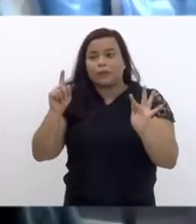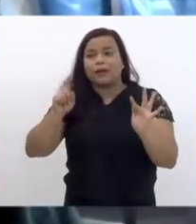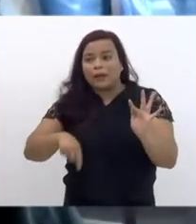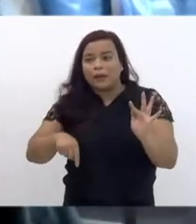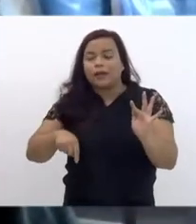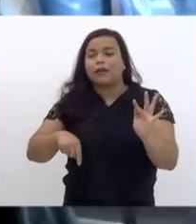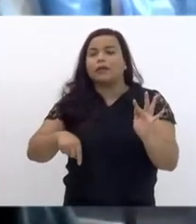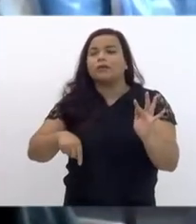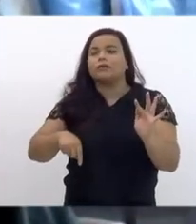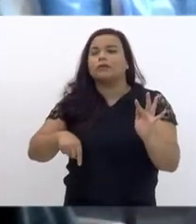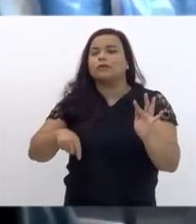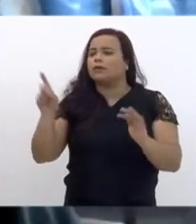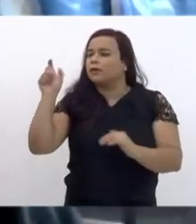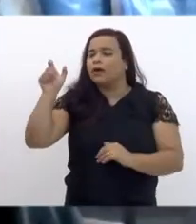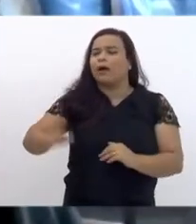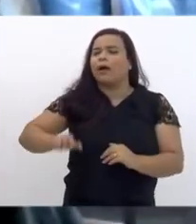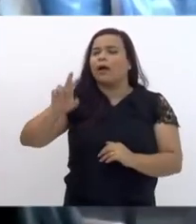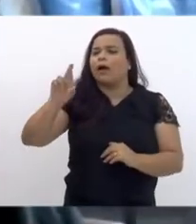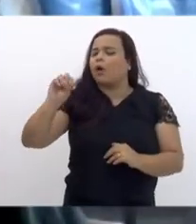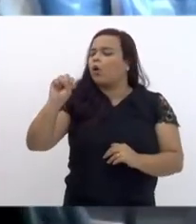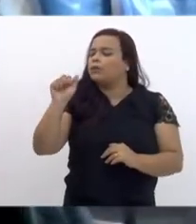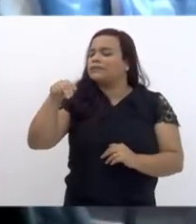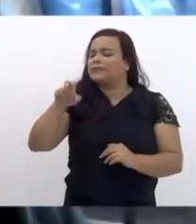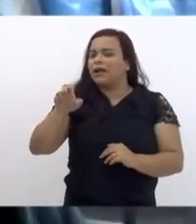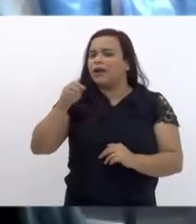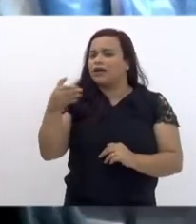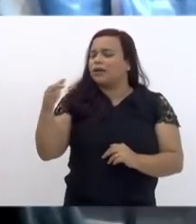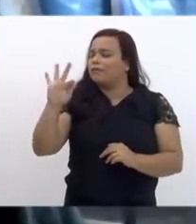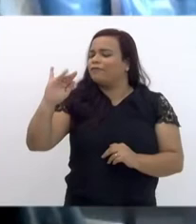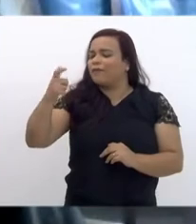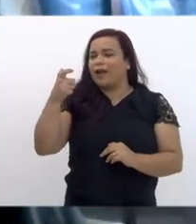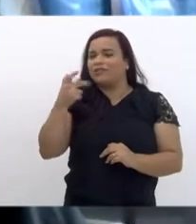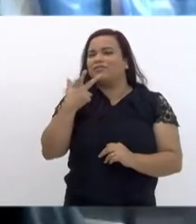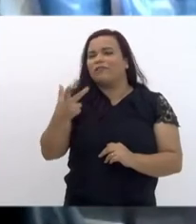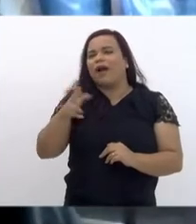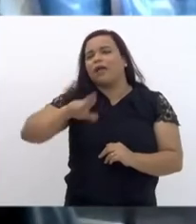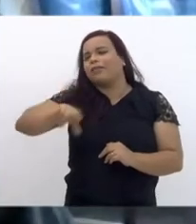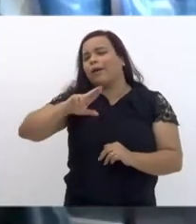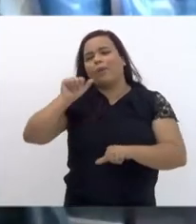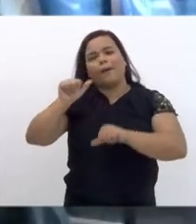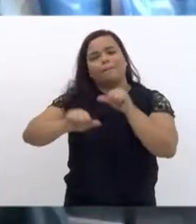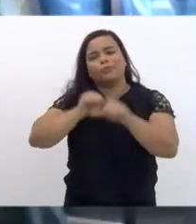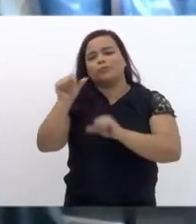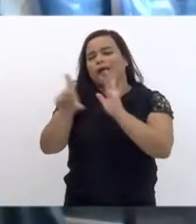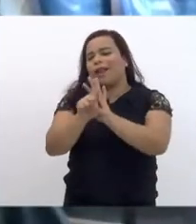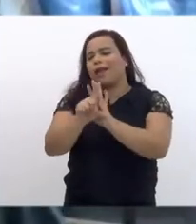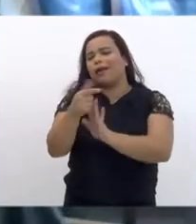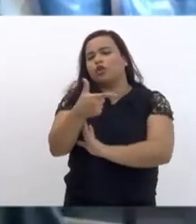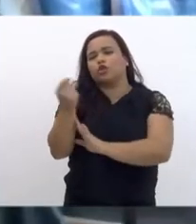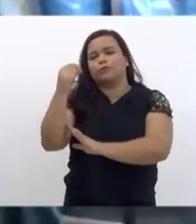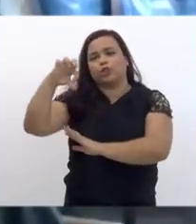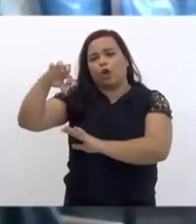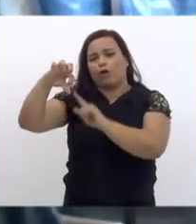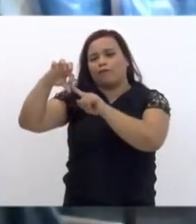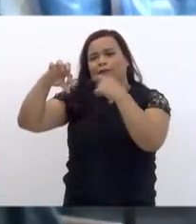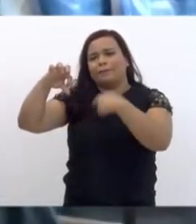que a Rosane Félix propõe não é na lei de 2009. Ela tem que alterar a